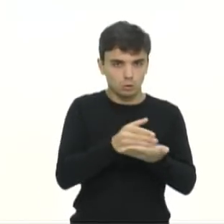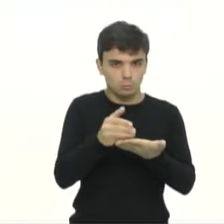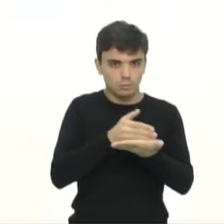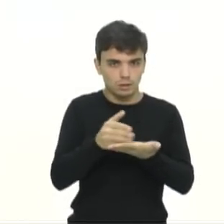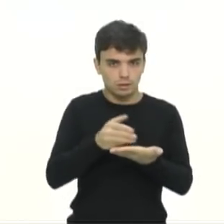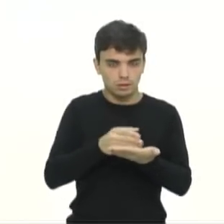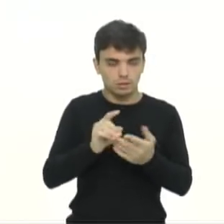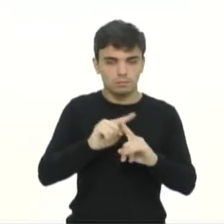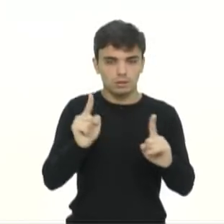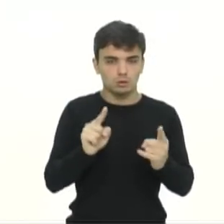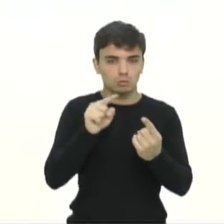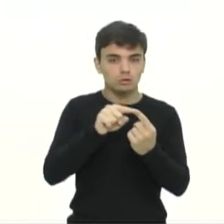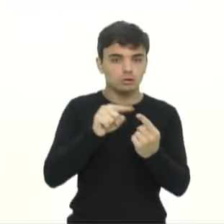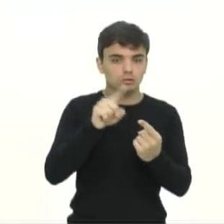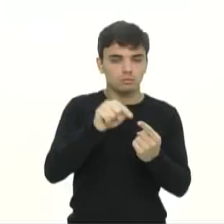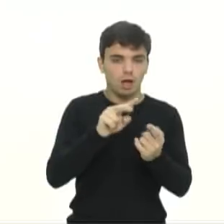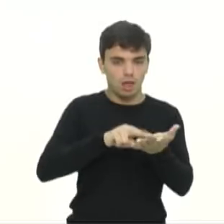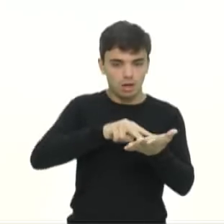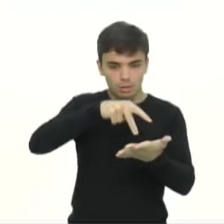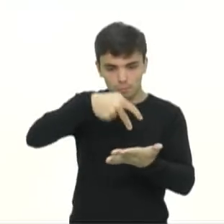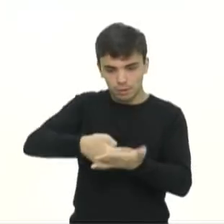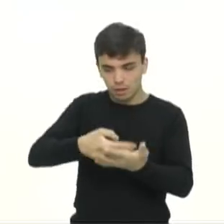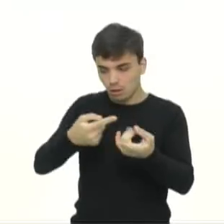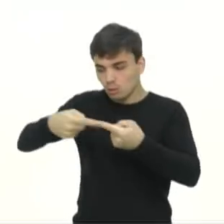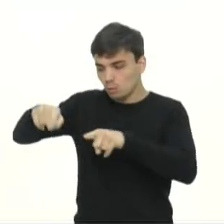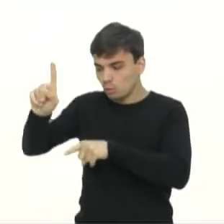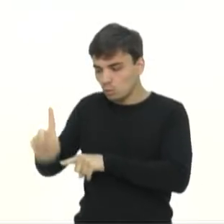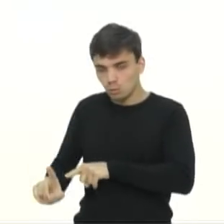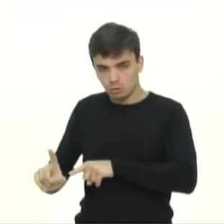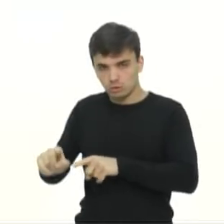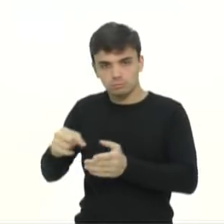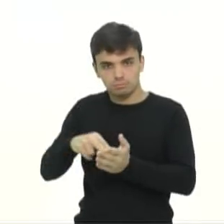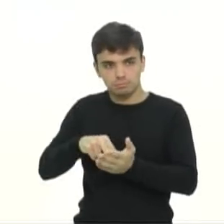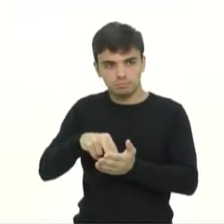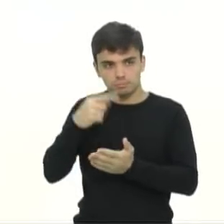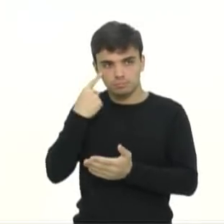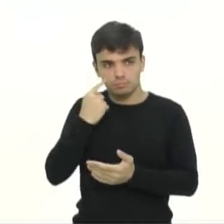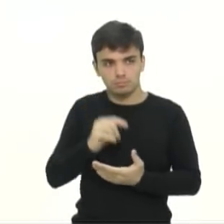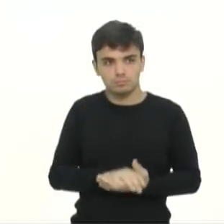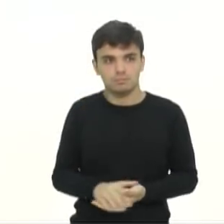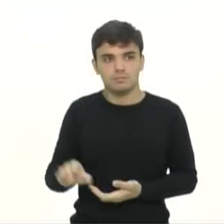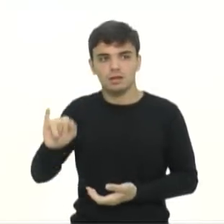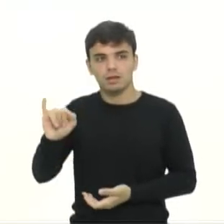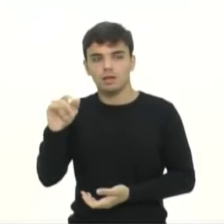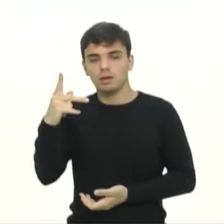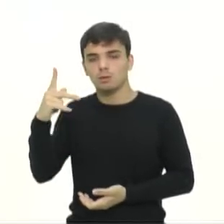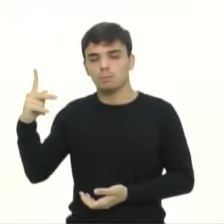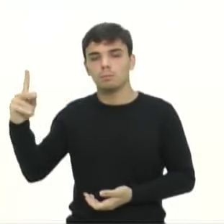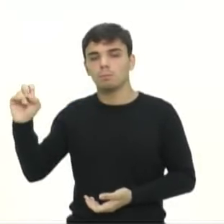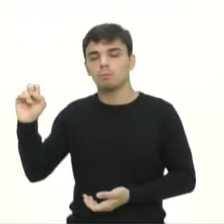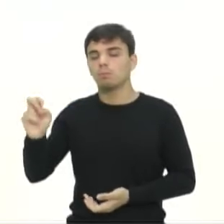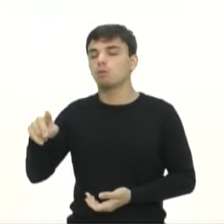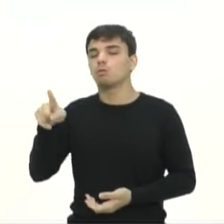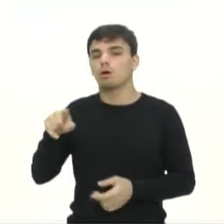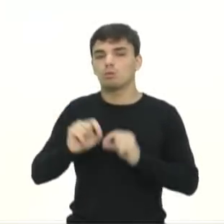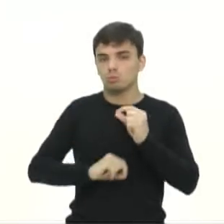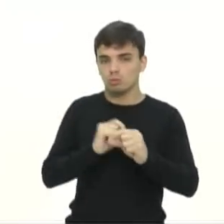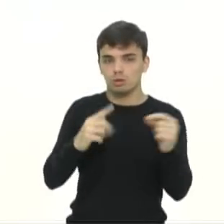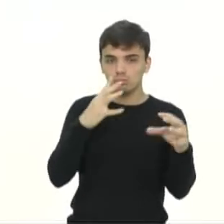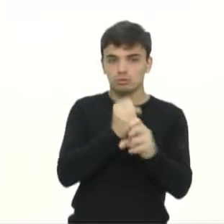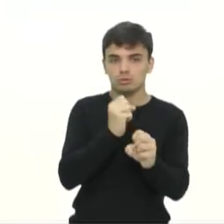é derrubar o oponente tentando um ippon. Então aqui já aparece o ippon, como vocês podem ver. Então o ippon é a pontuação máxima no